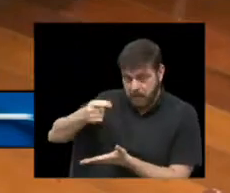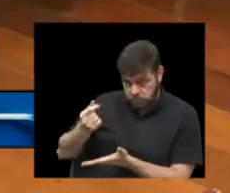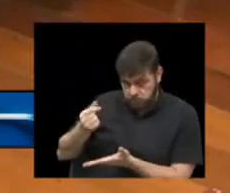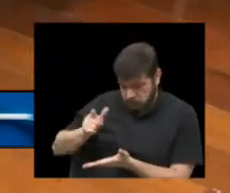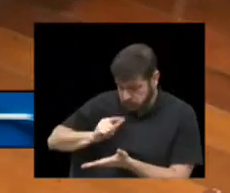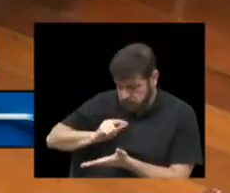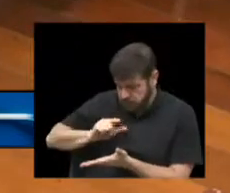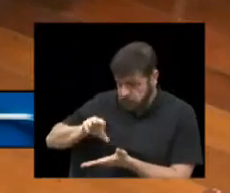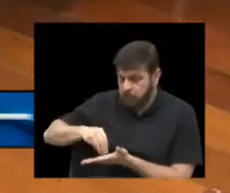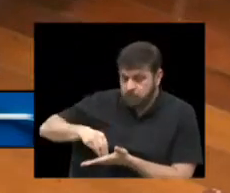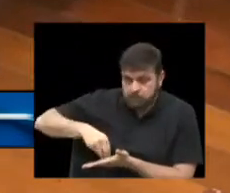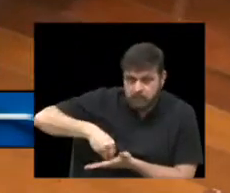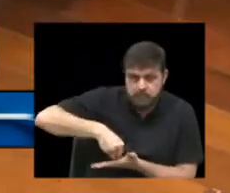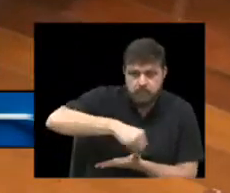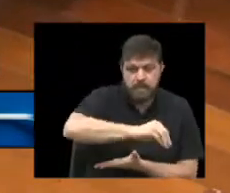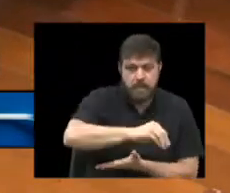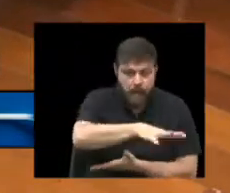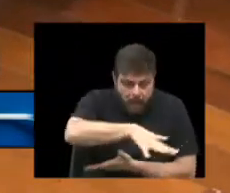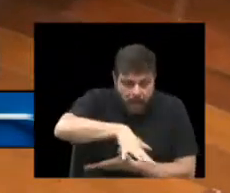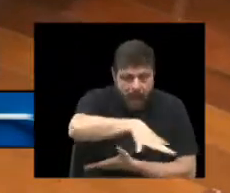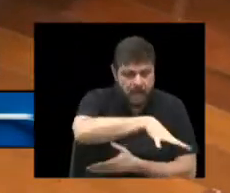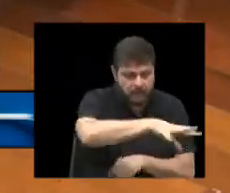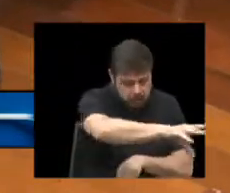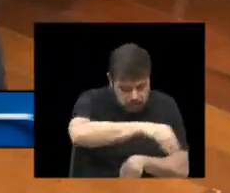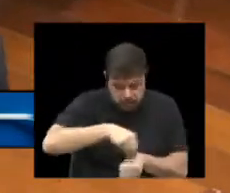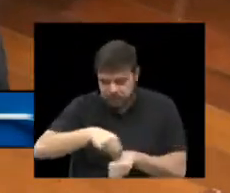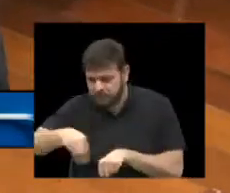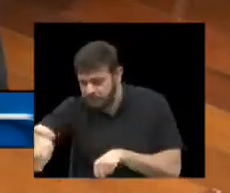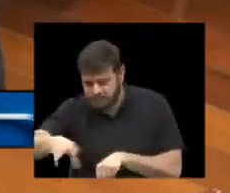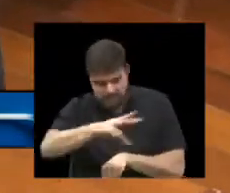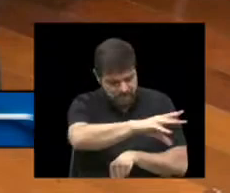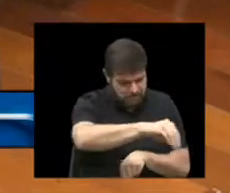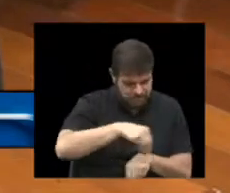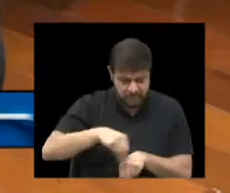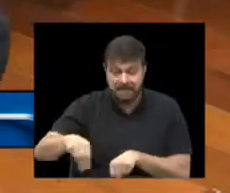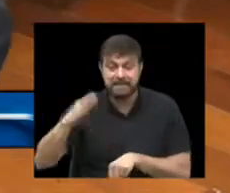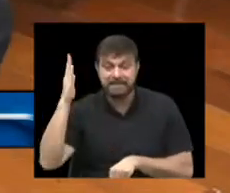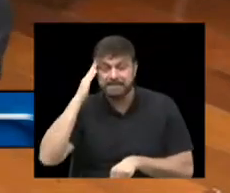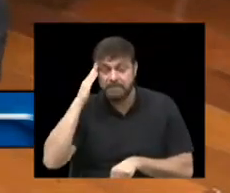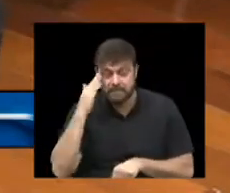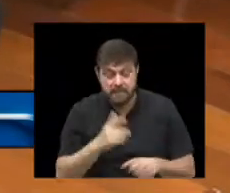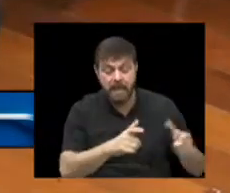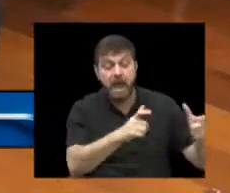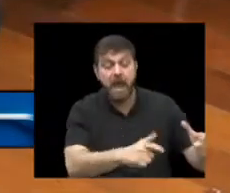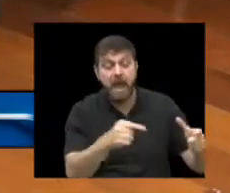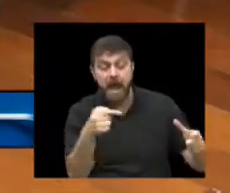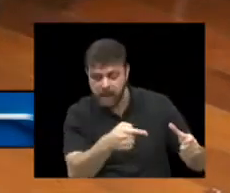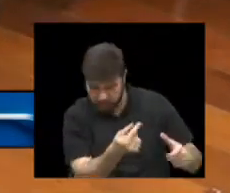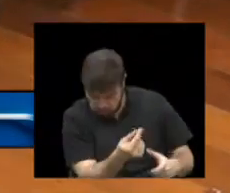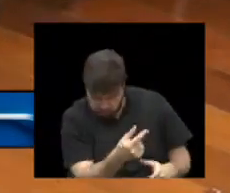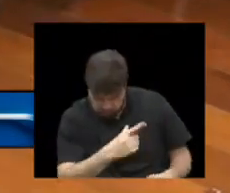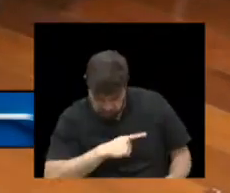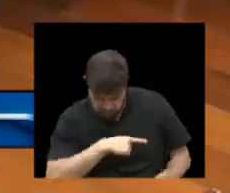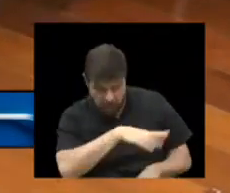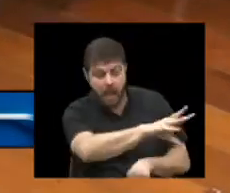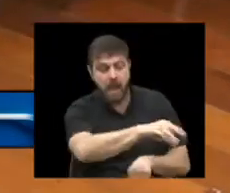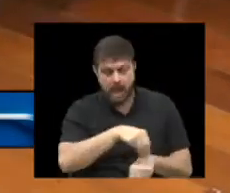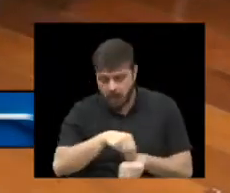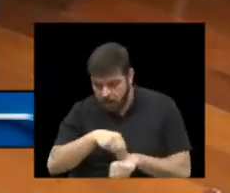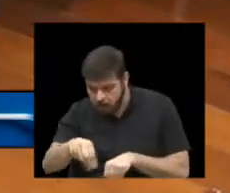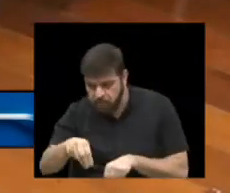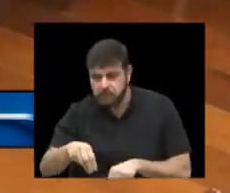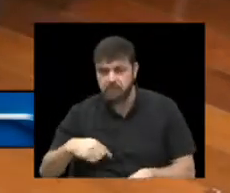o senhor está pedindo, fazendo a emenda. É isso que a gente ponderou e a gente conversou. O vereador Marcelo